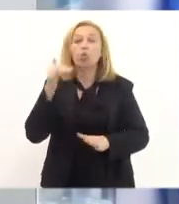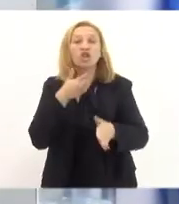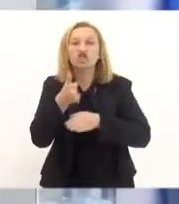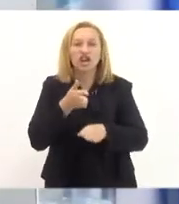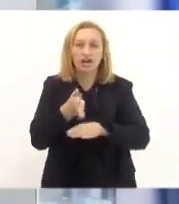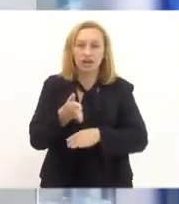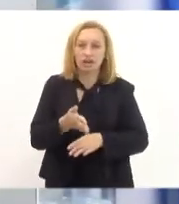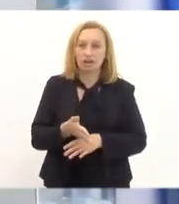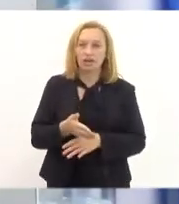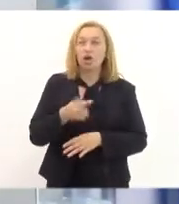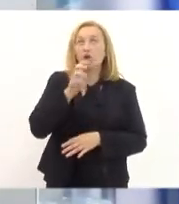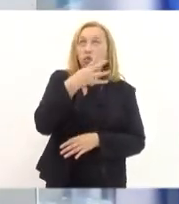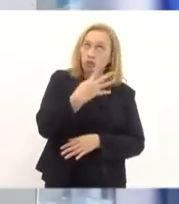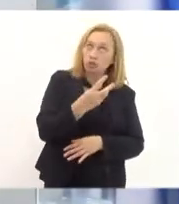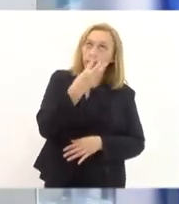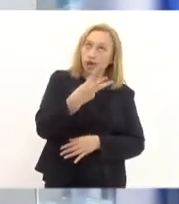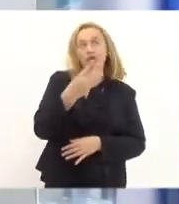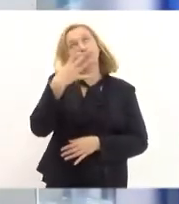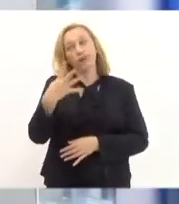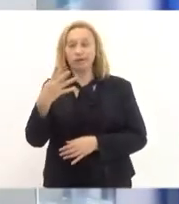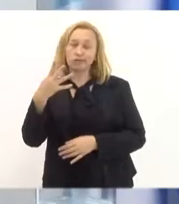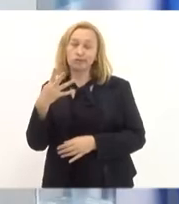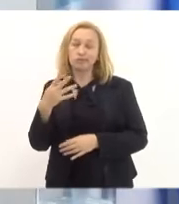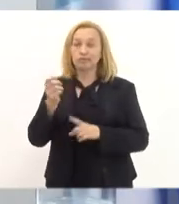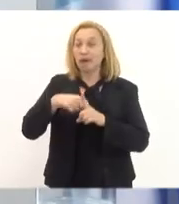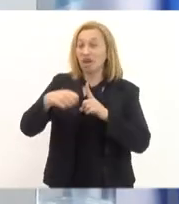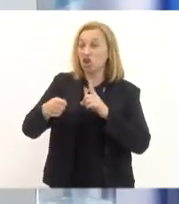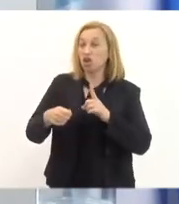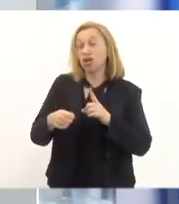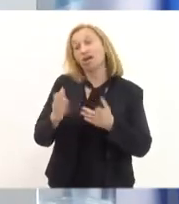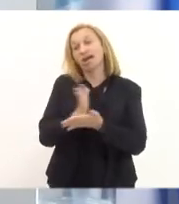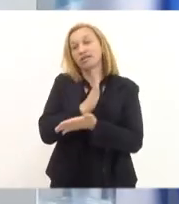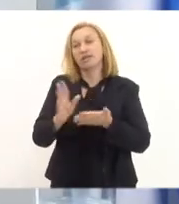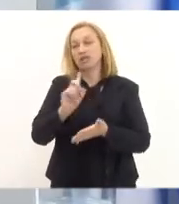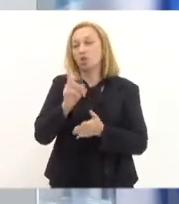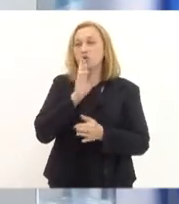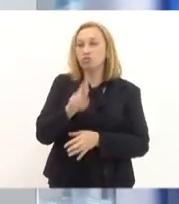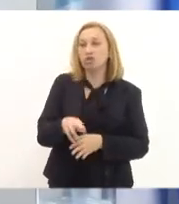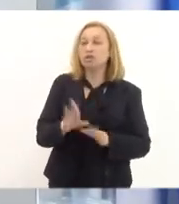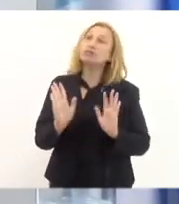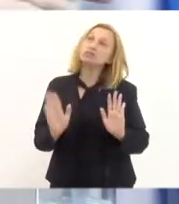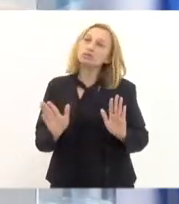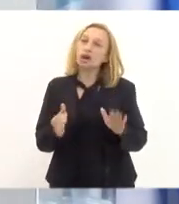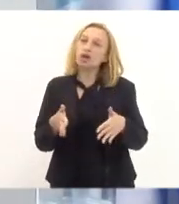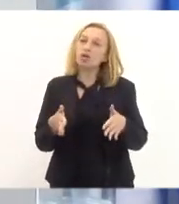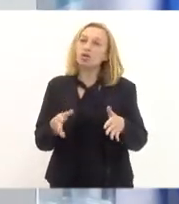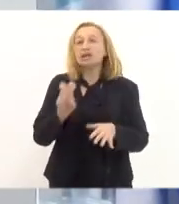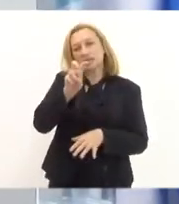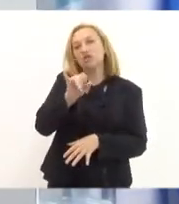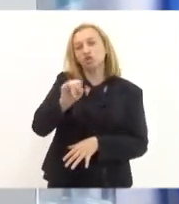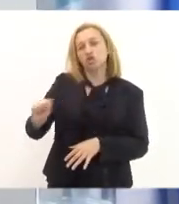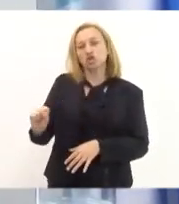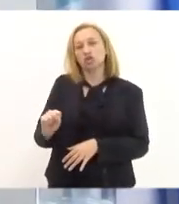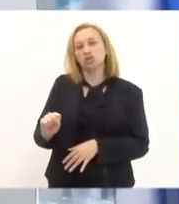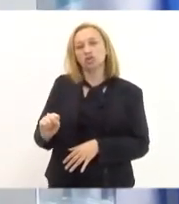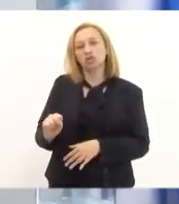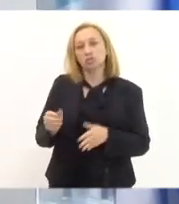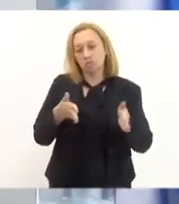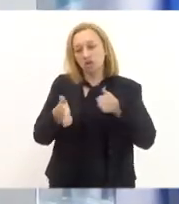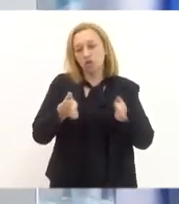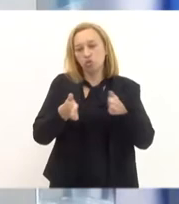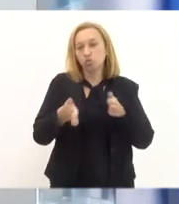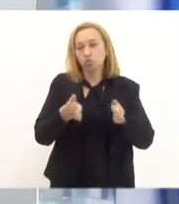deram três quatro meses e muitas vezes não são respondidos então já que a possível ajudar Vamos colocar o prazo de cinco dias para